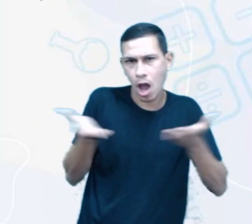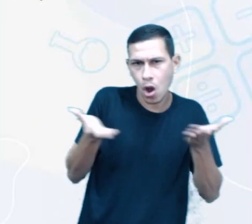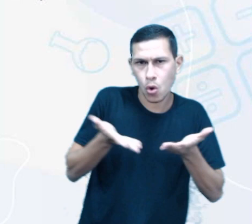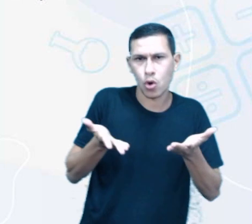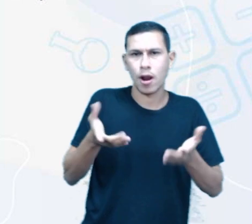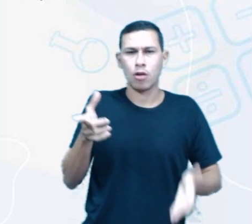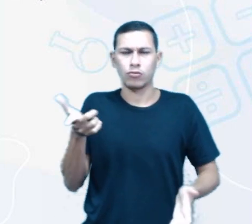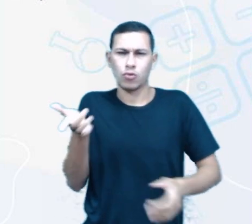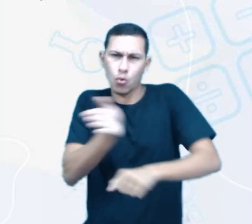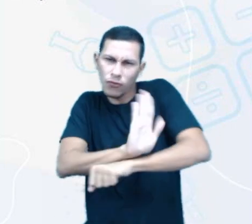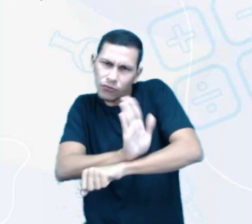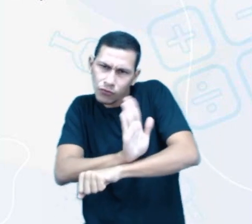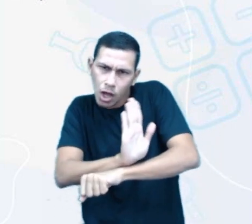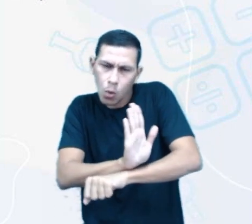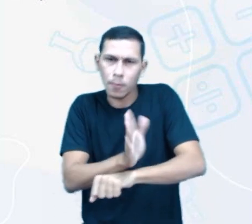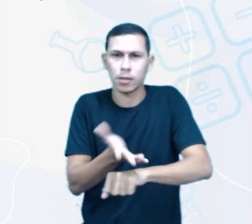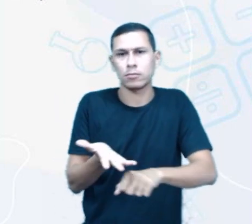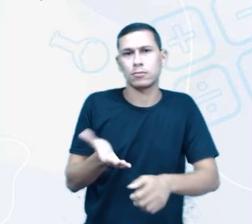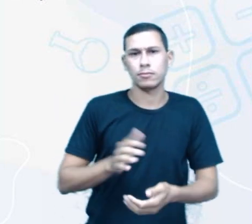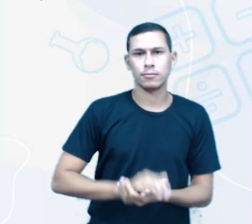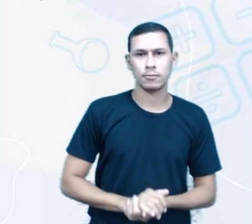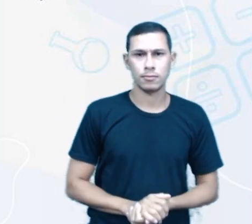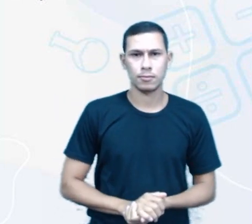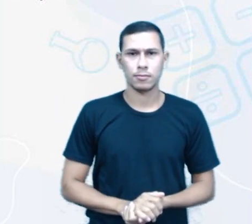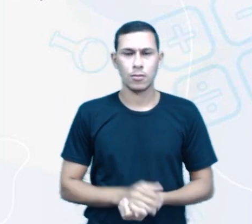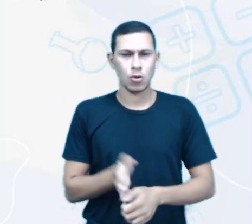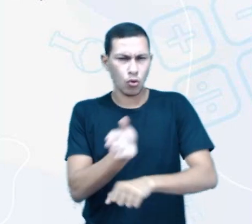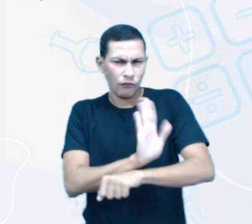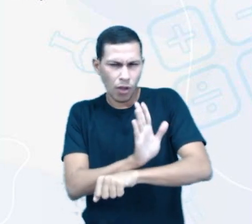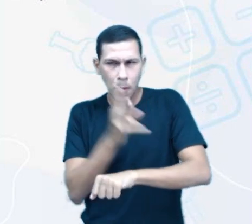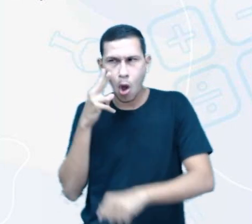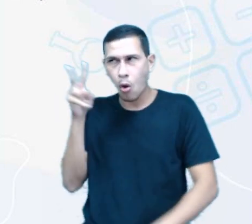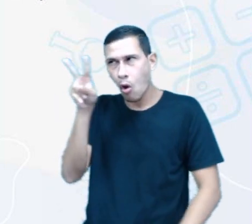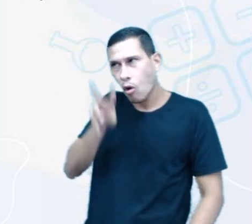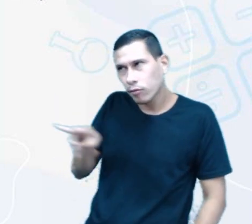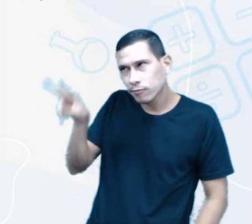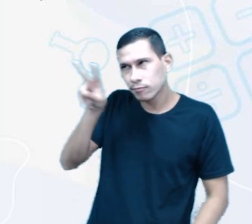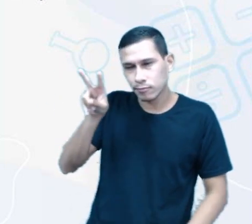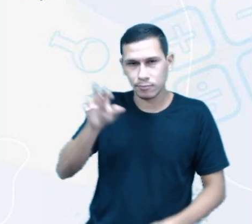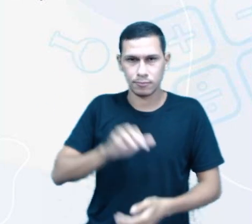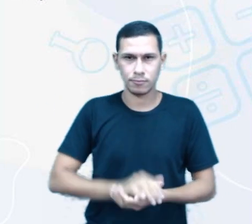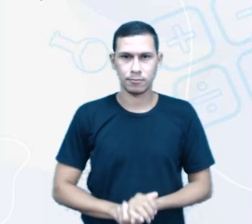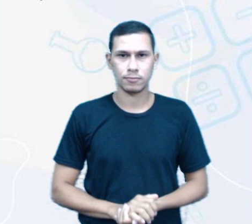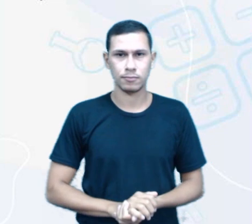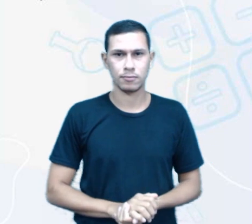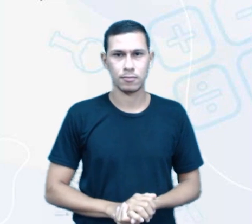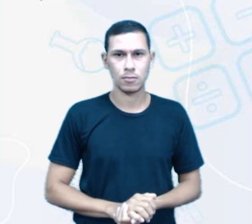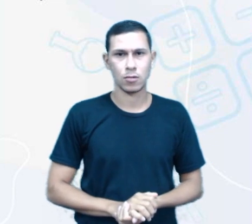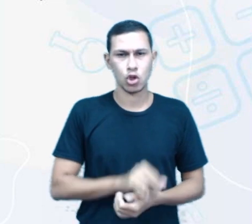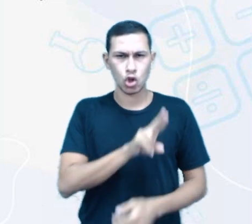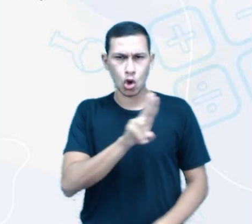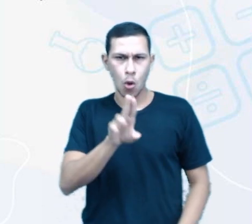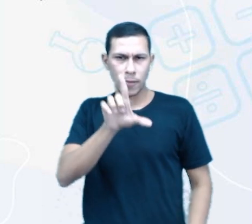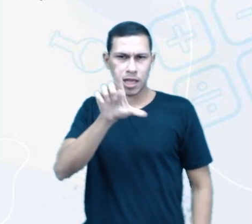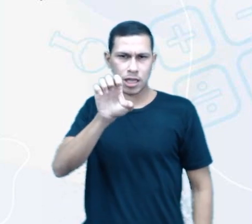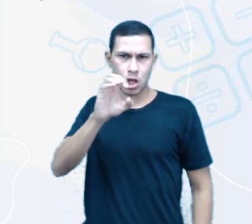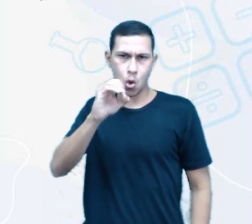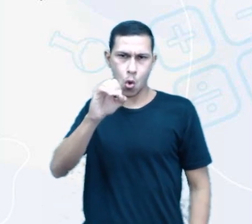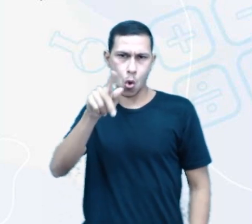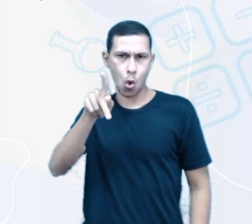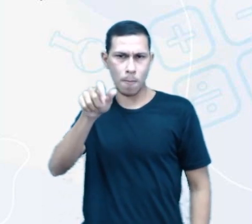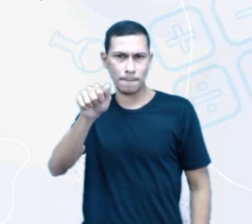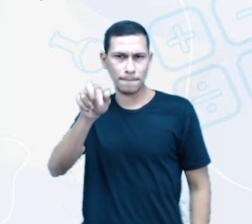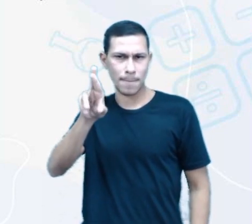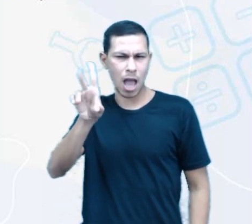que é do Visconti, tá? Baseado num romance do Tomasi de Lampedusa, que é O Leopardo. E eu já deixo aí